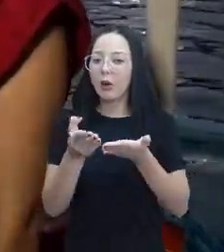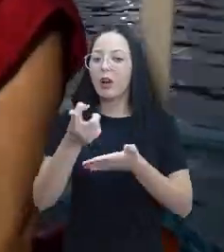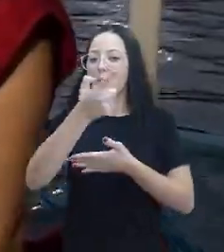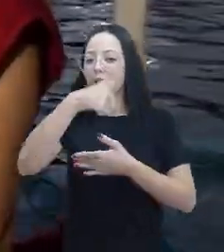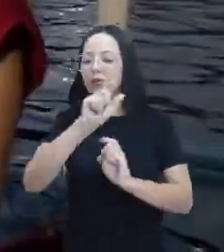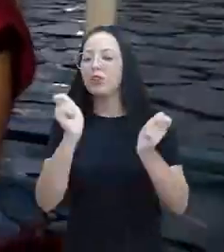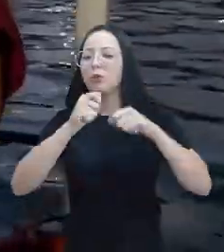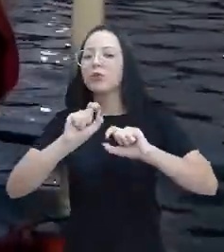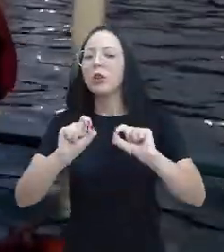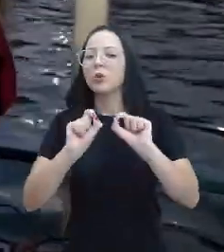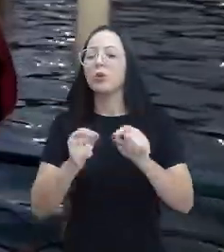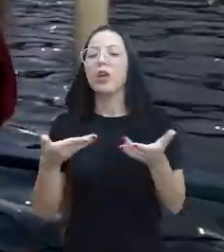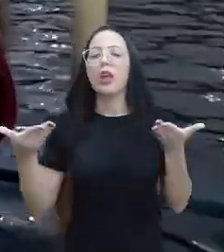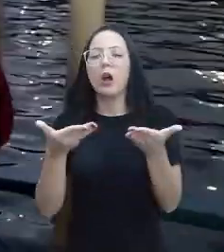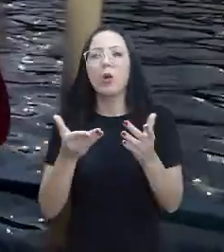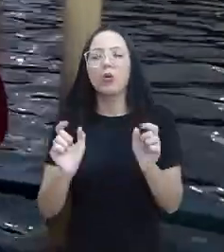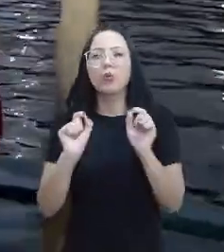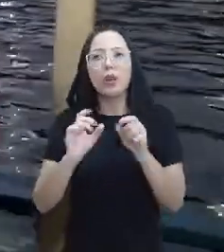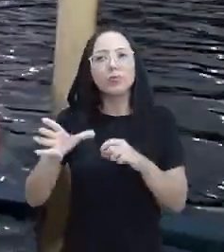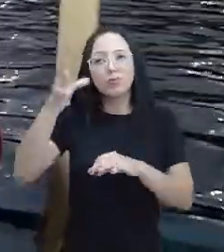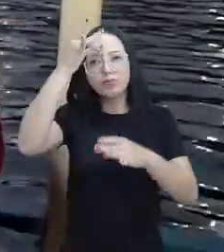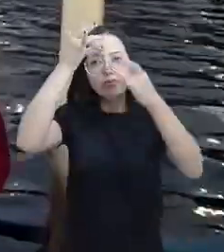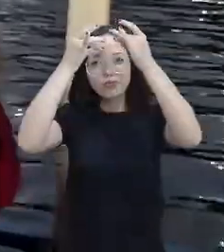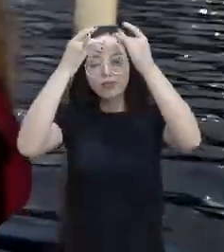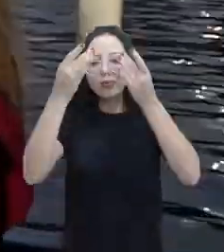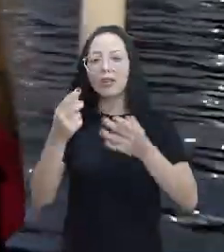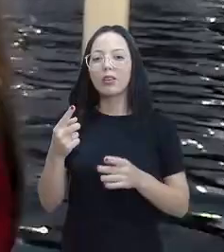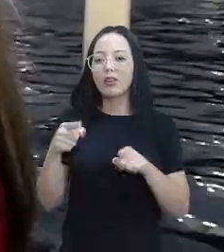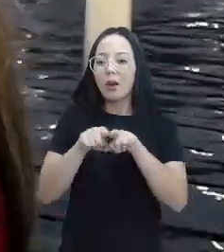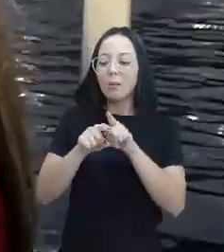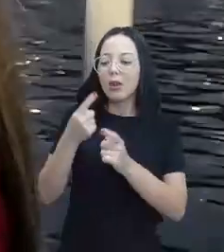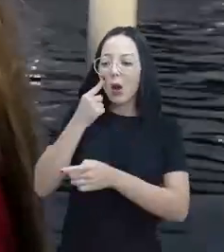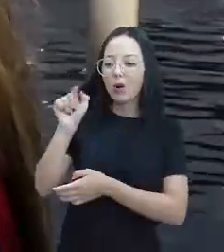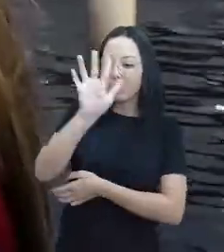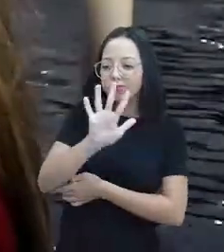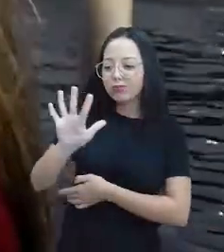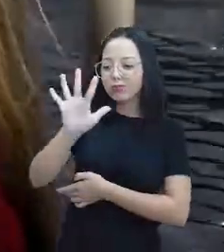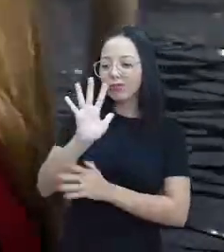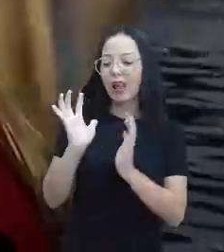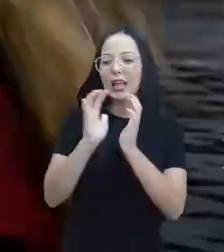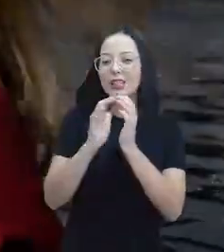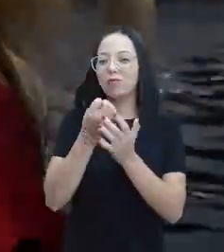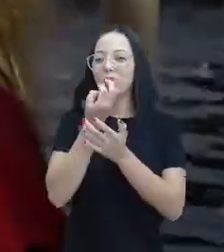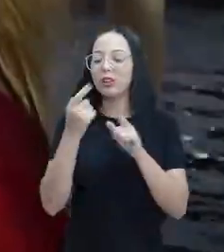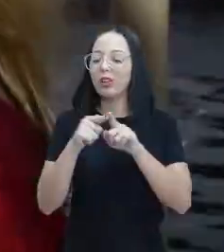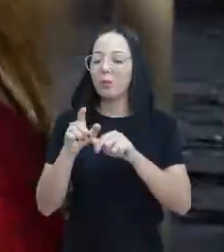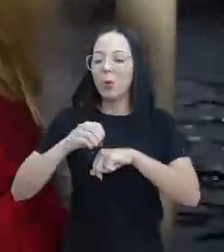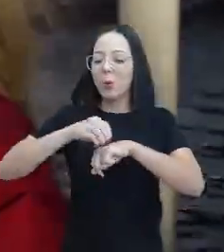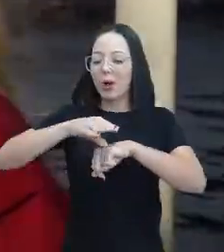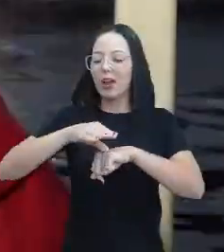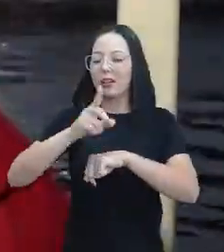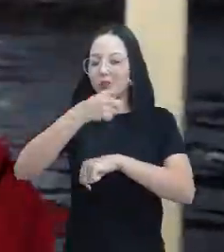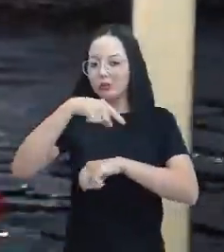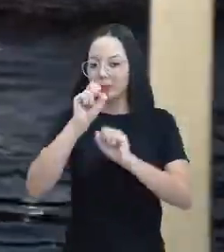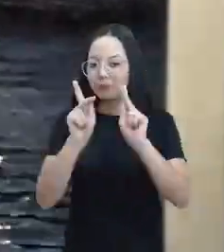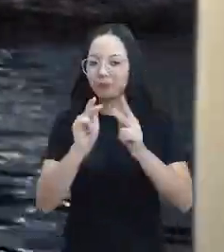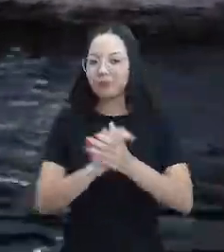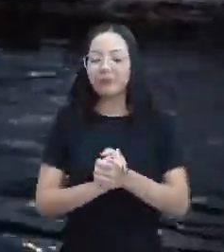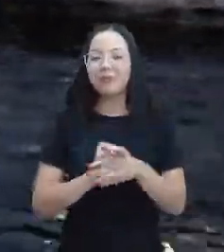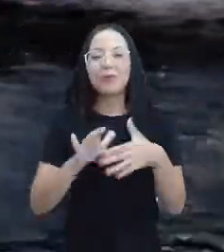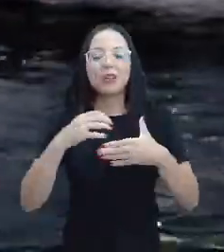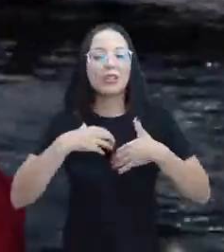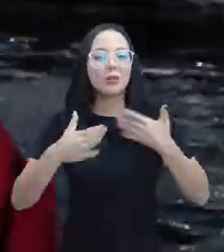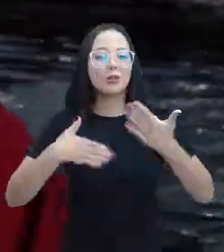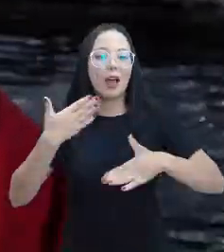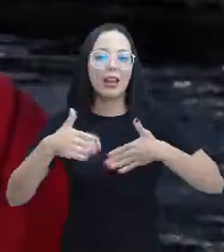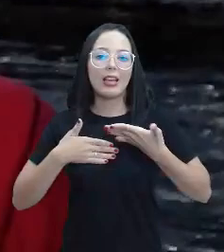pudessem sair daqui com essa imagem linda desse Recife e com esse recado maravilhoso que a senhora está trazendo. Pois é, uma